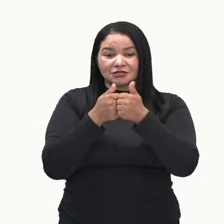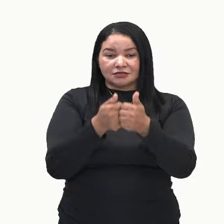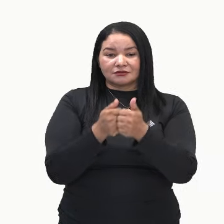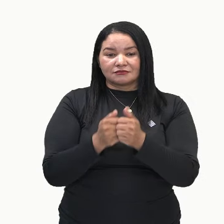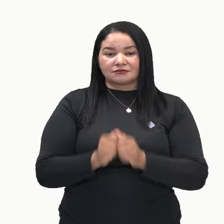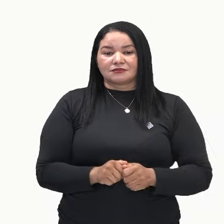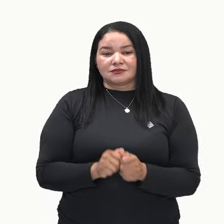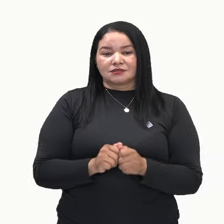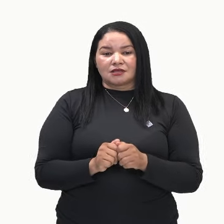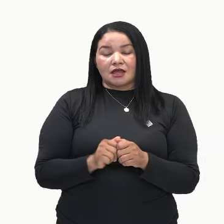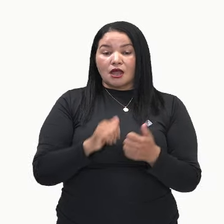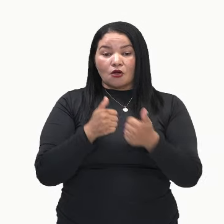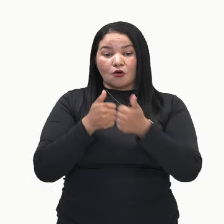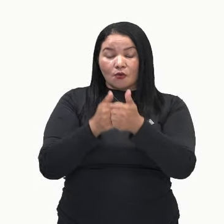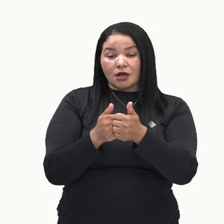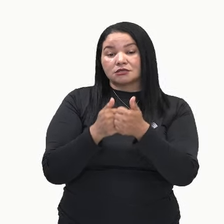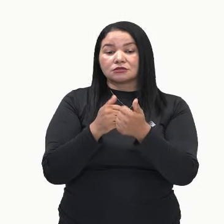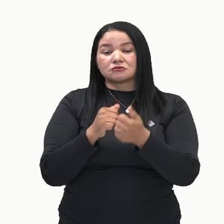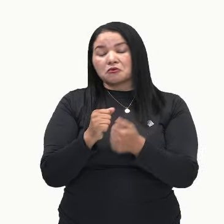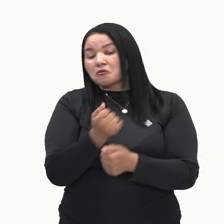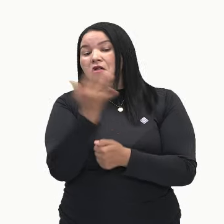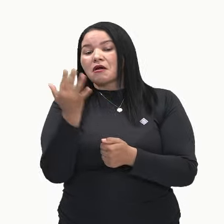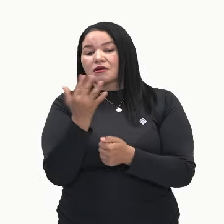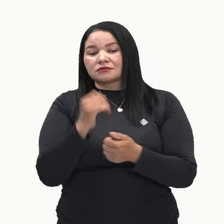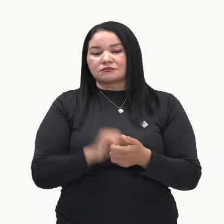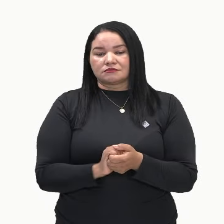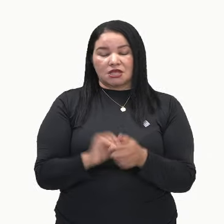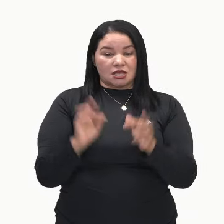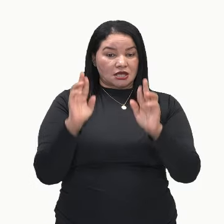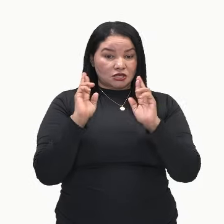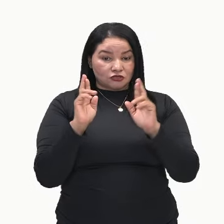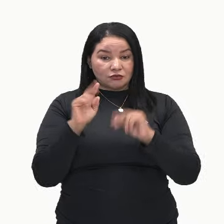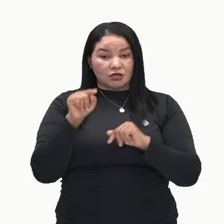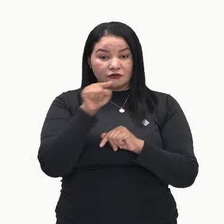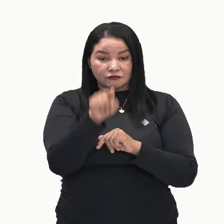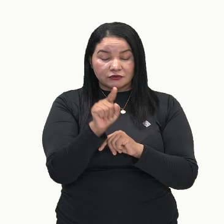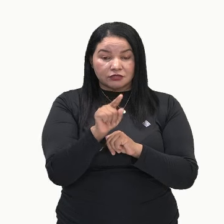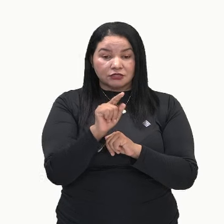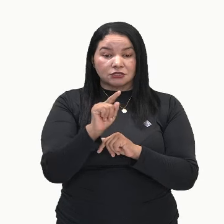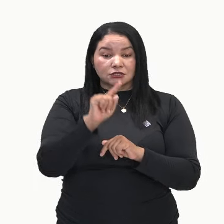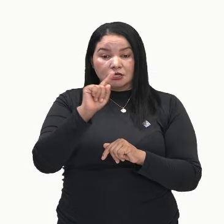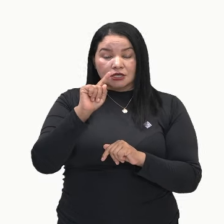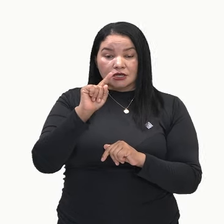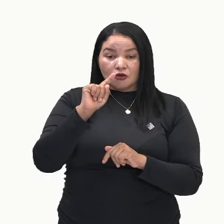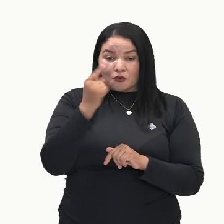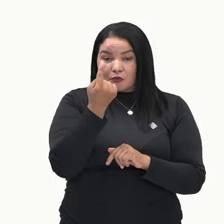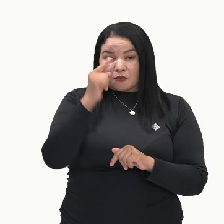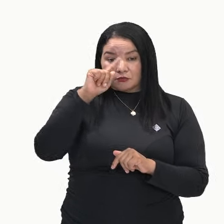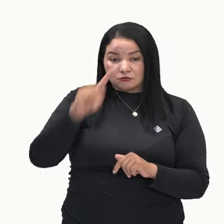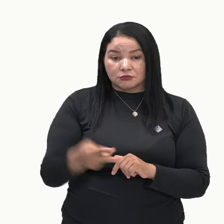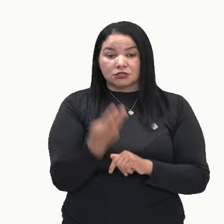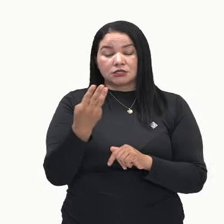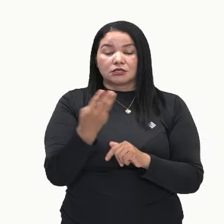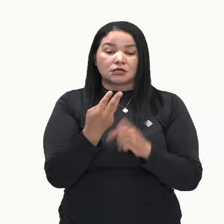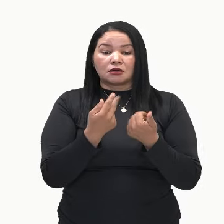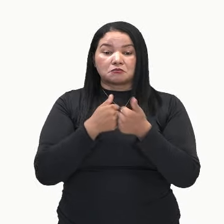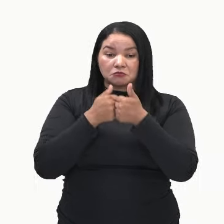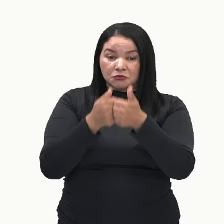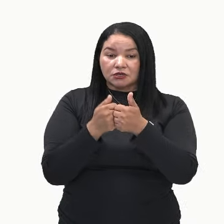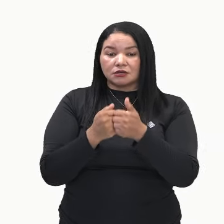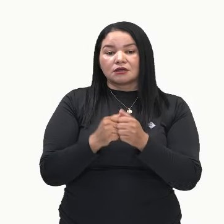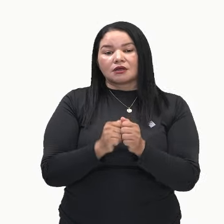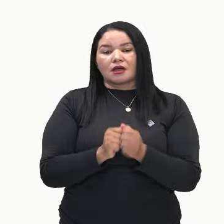seguidores? Interrogativa. Espero que você atinja 1 milhão de seguidores, optativa. Interaja com seus seguidores. Então, olha só,